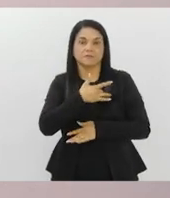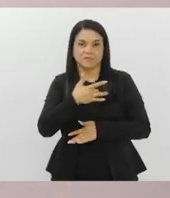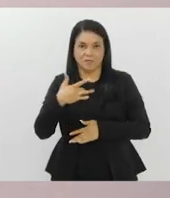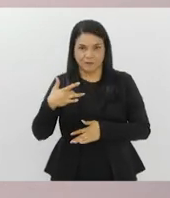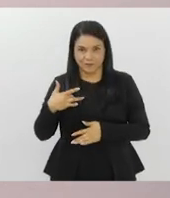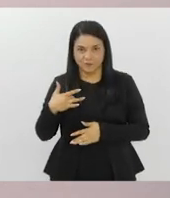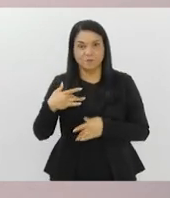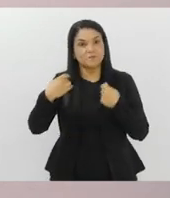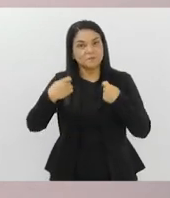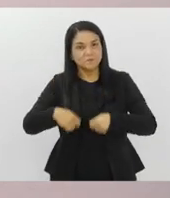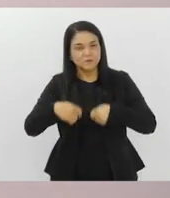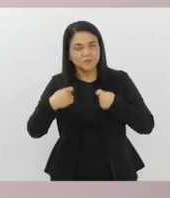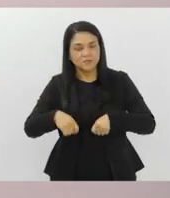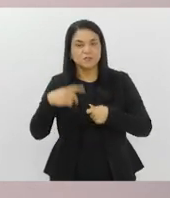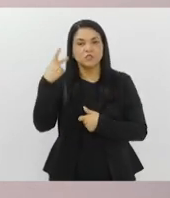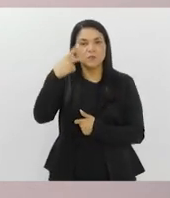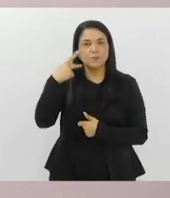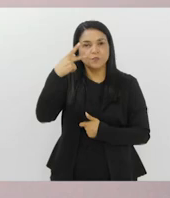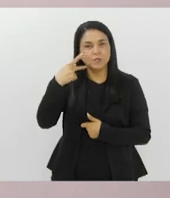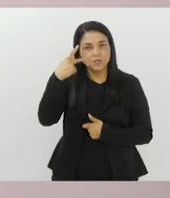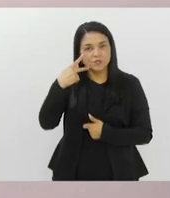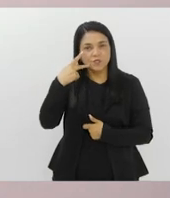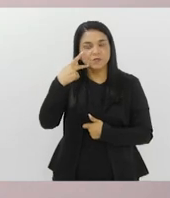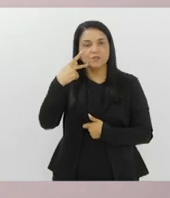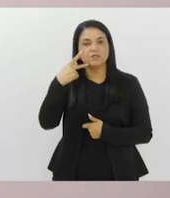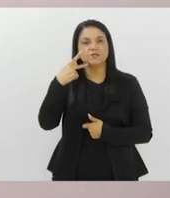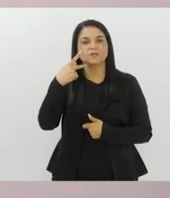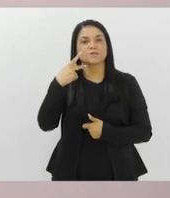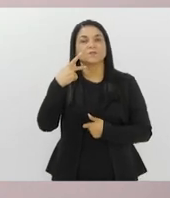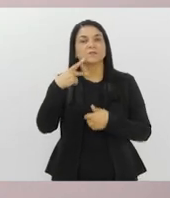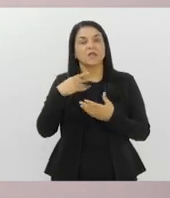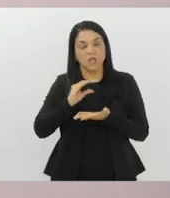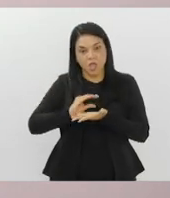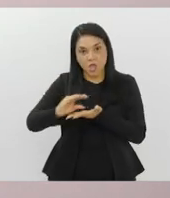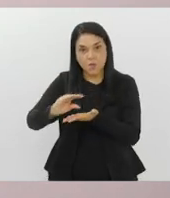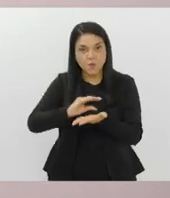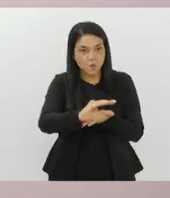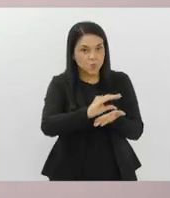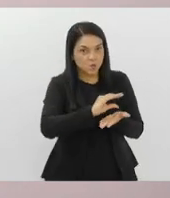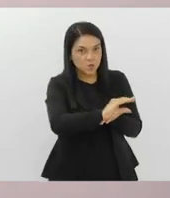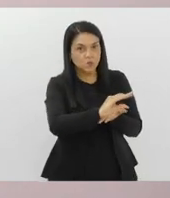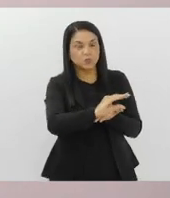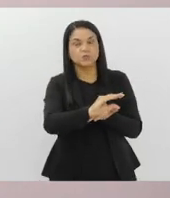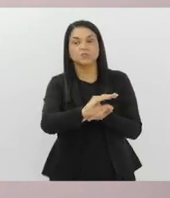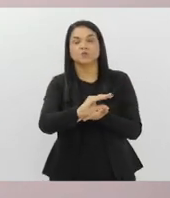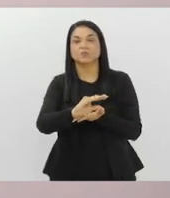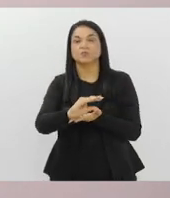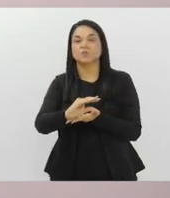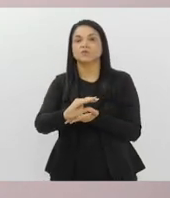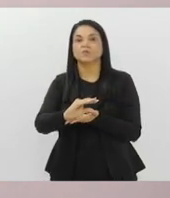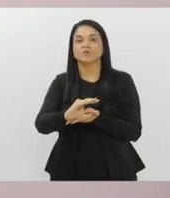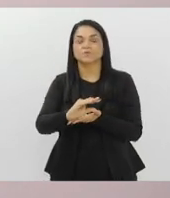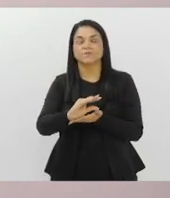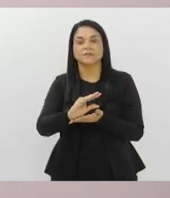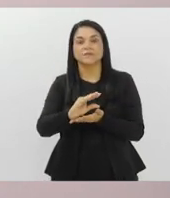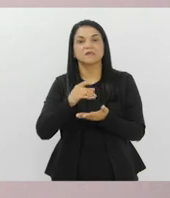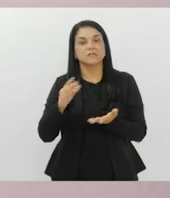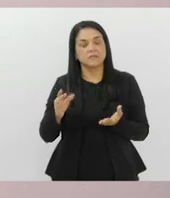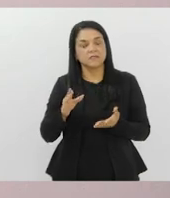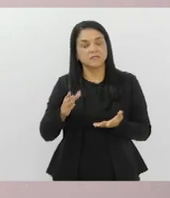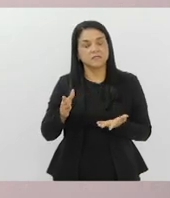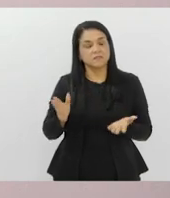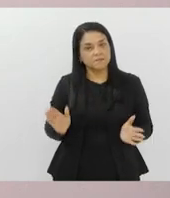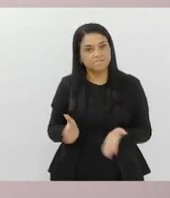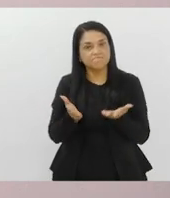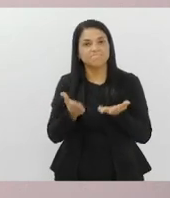portanto, precisam de políticas indutoras, destinação de recursos com rubricas específicas, como medidas de incentivo e